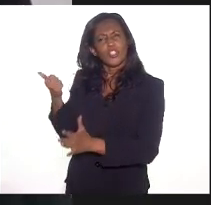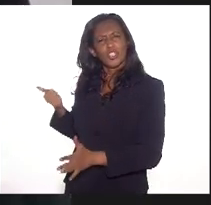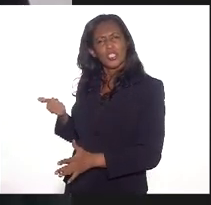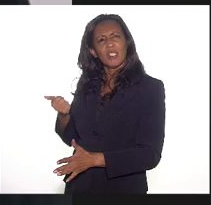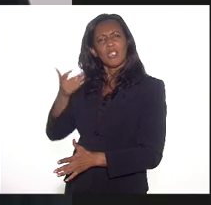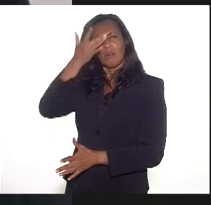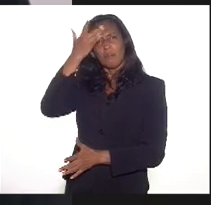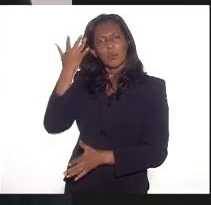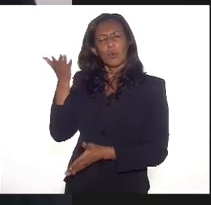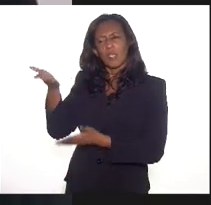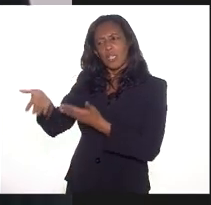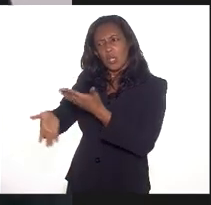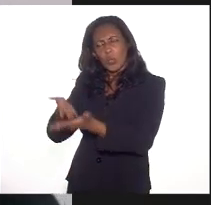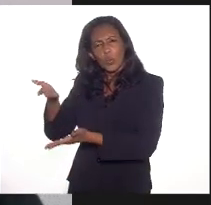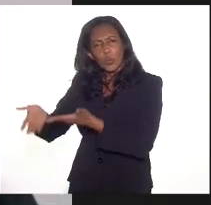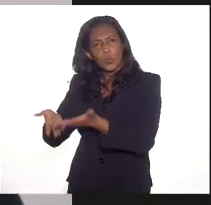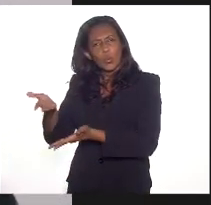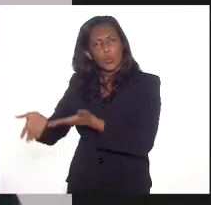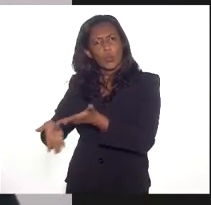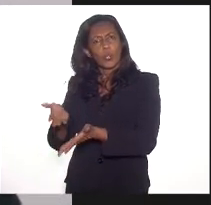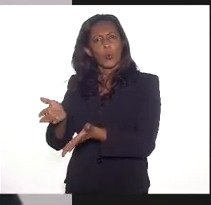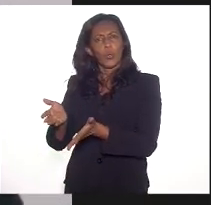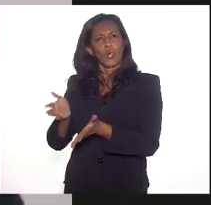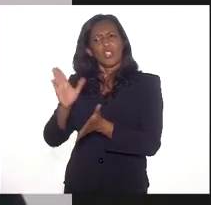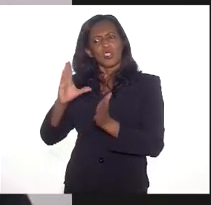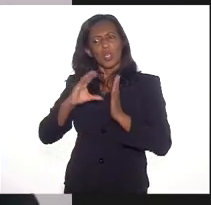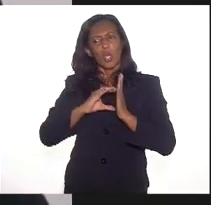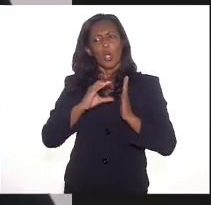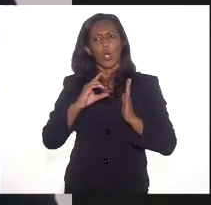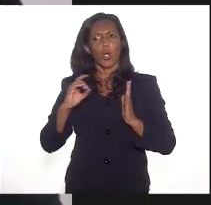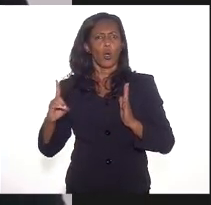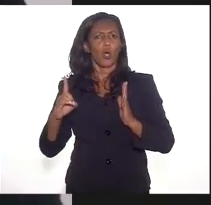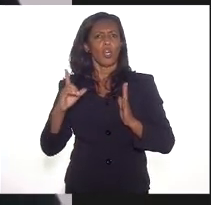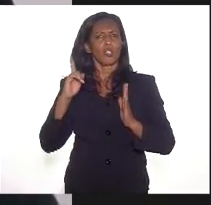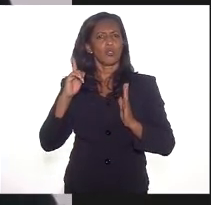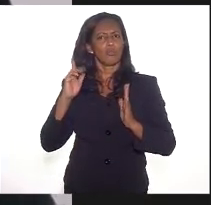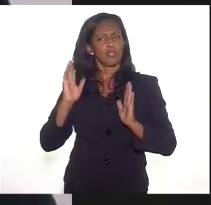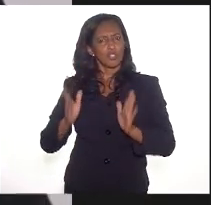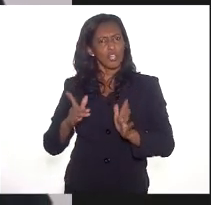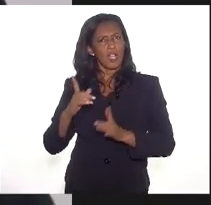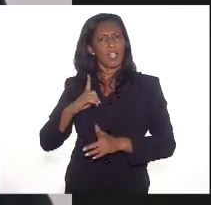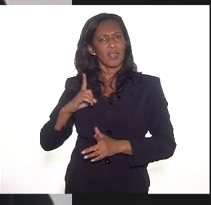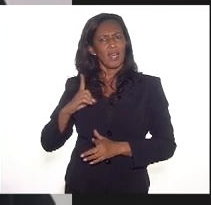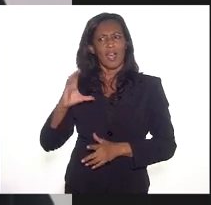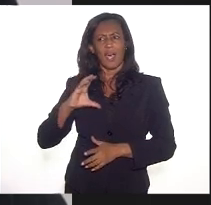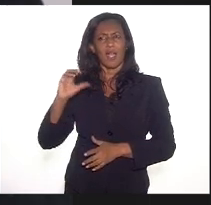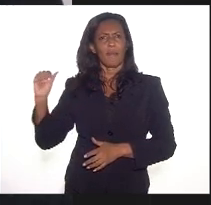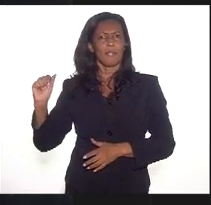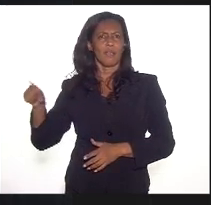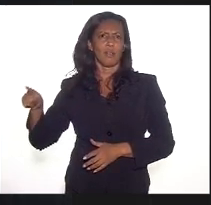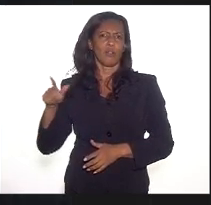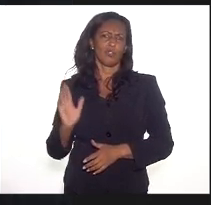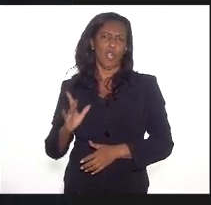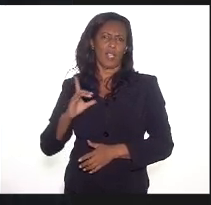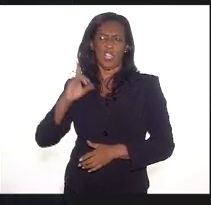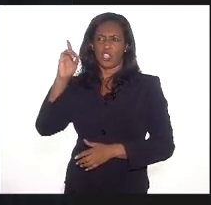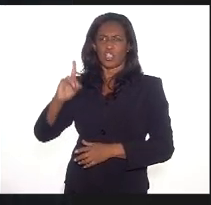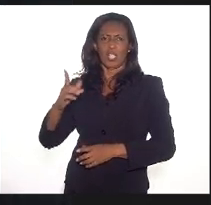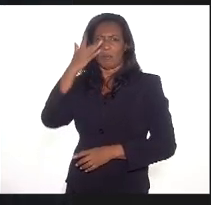tratou, que, inclusive, você já tem no Código Civil a previsão do uso capião, que está garantia depois da ação, inclusive, para poder você